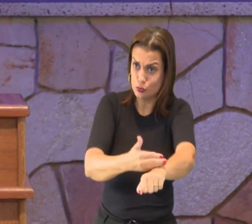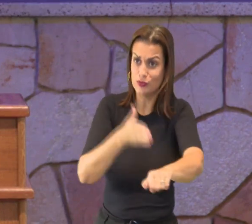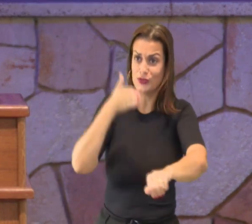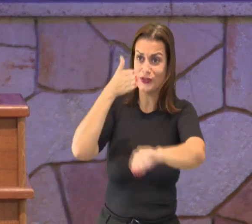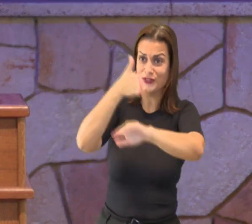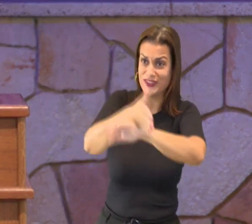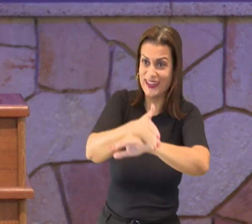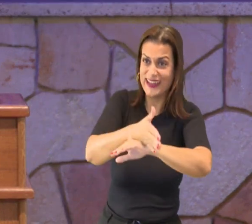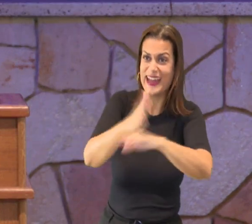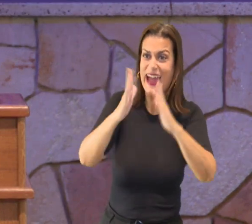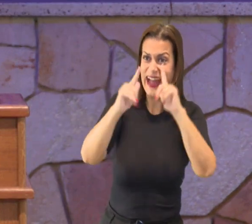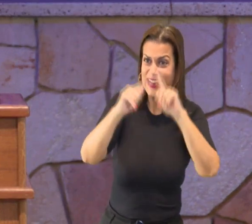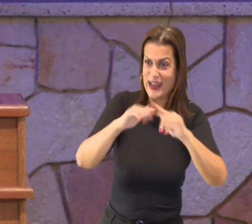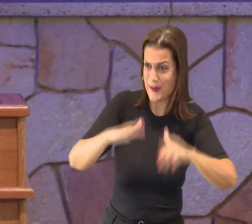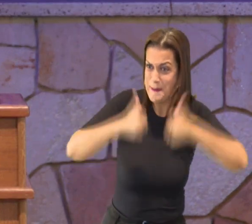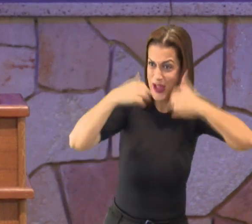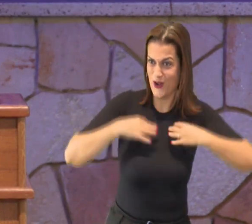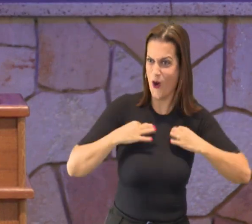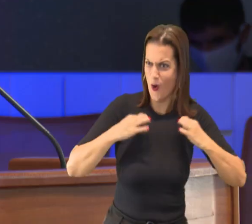igreja com a melhor roupa?